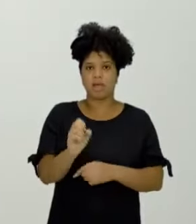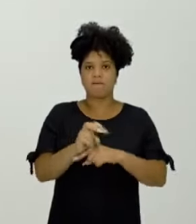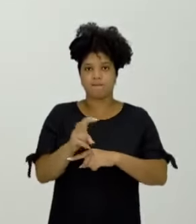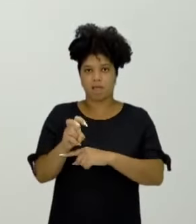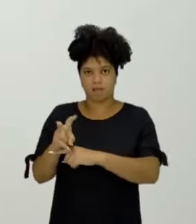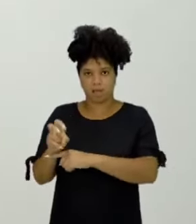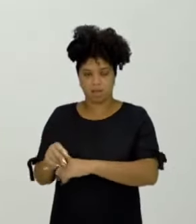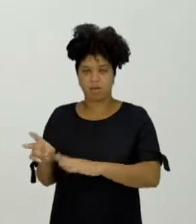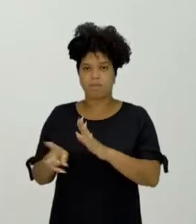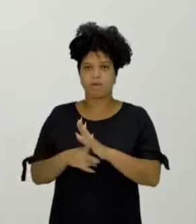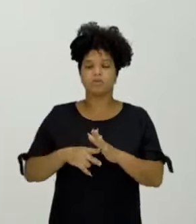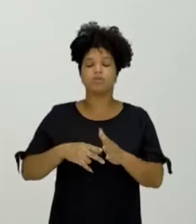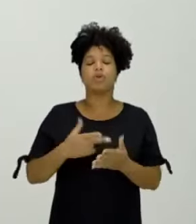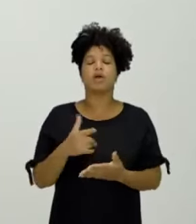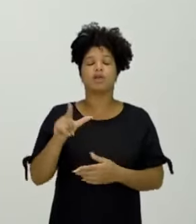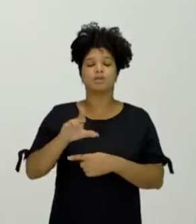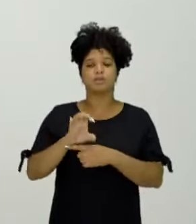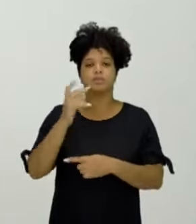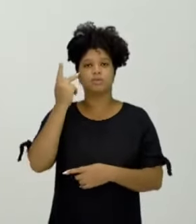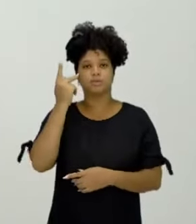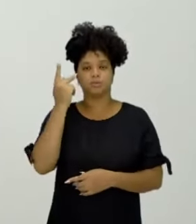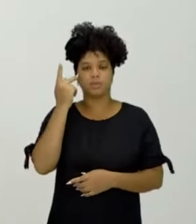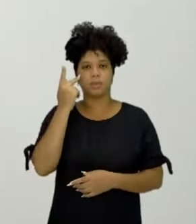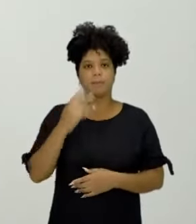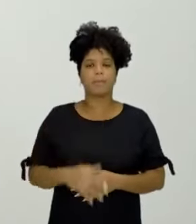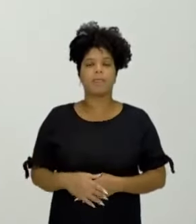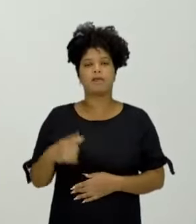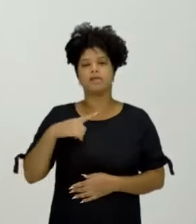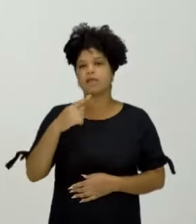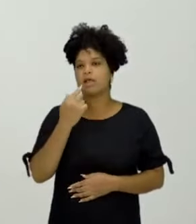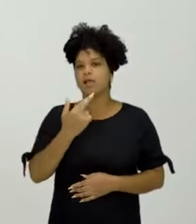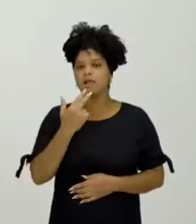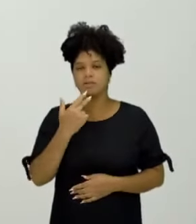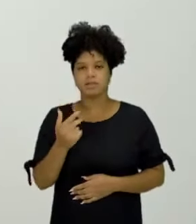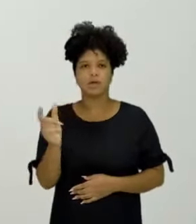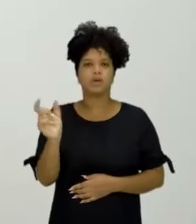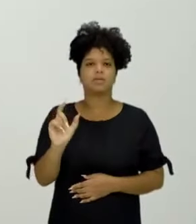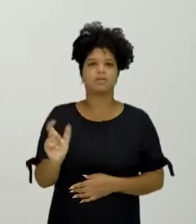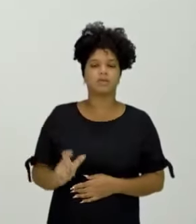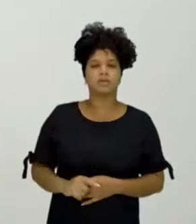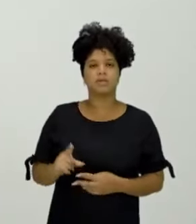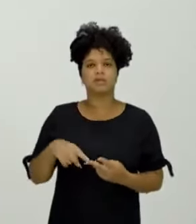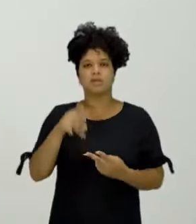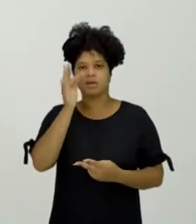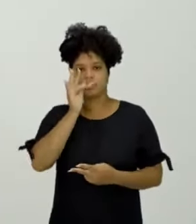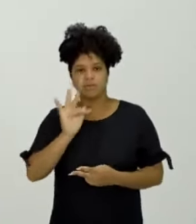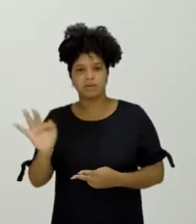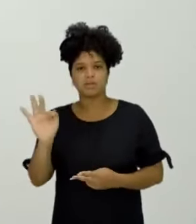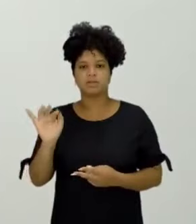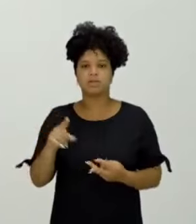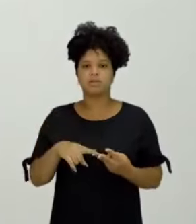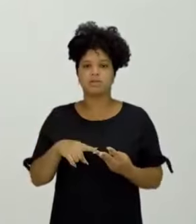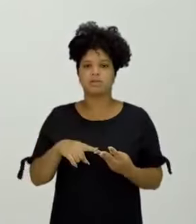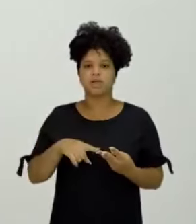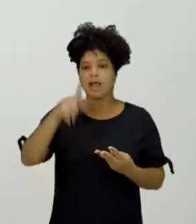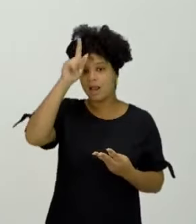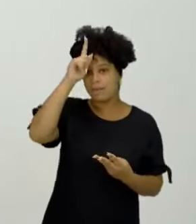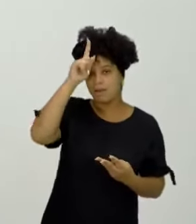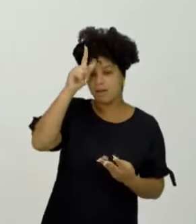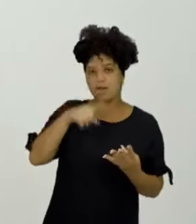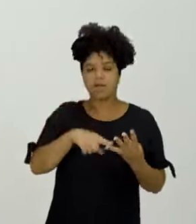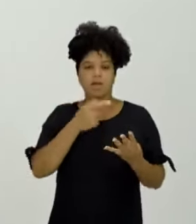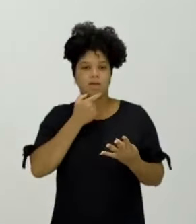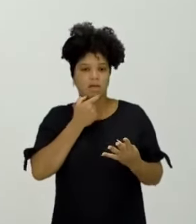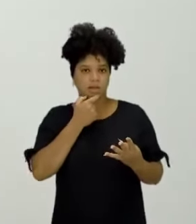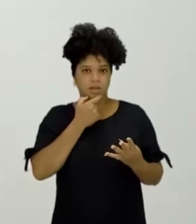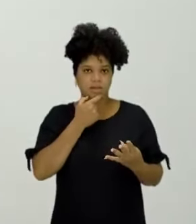estado de São Paulo. A gente tem italiano, francês, inglês, Alemão,